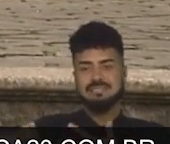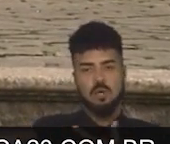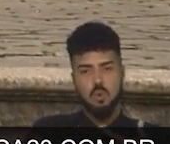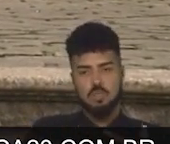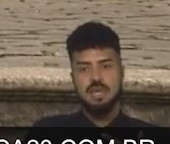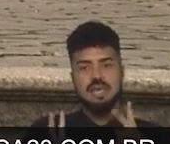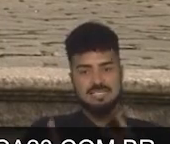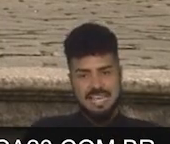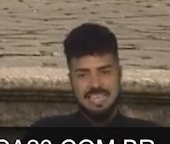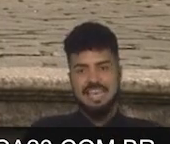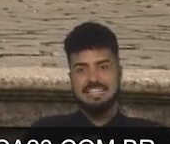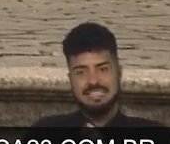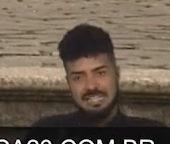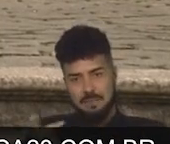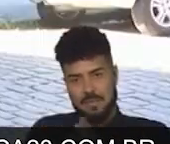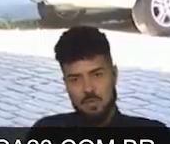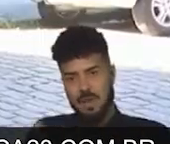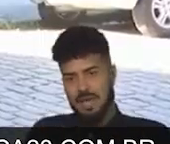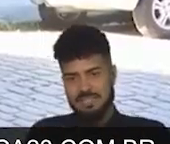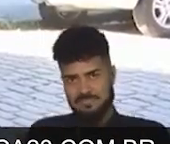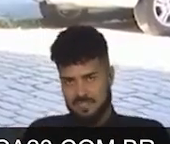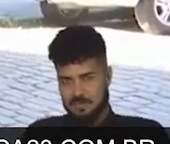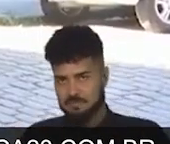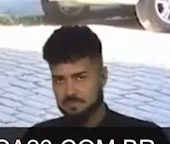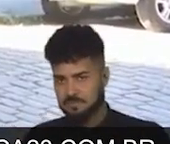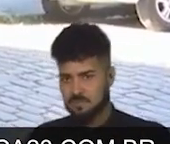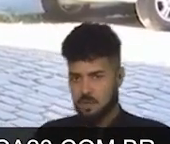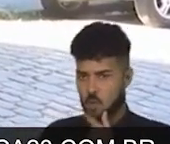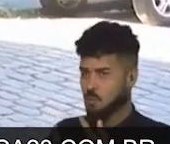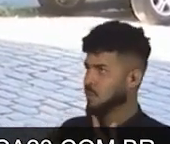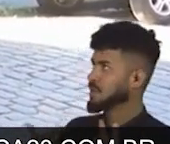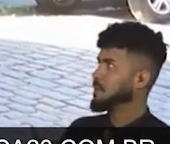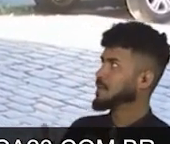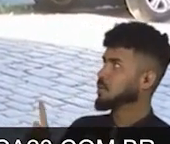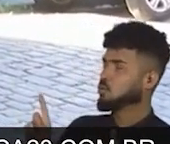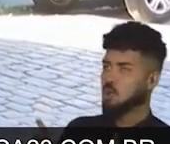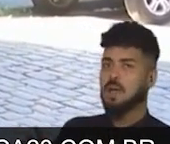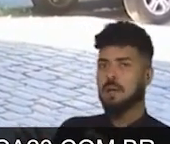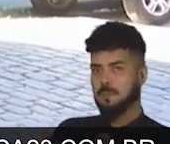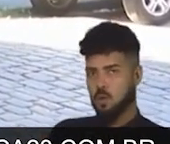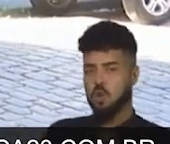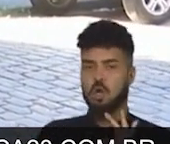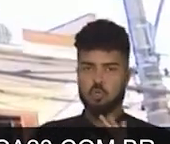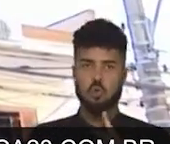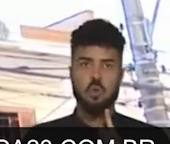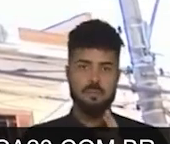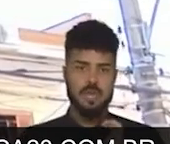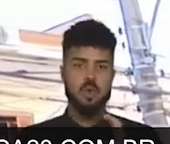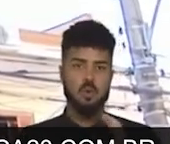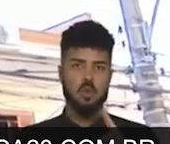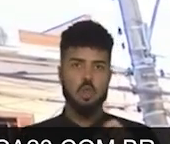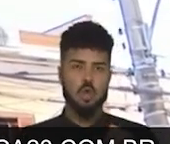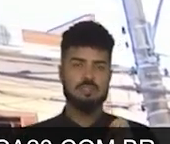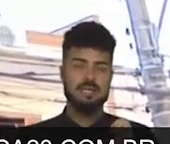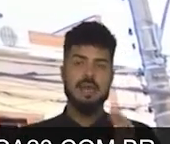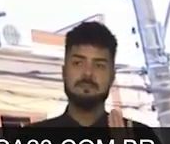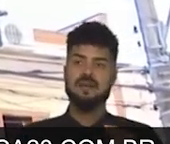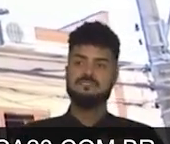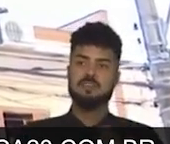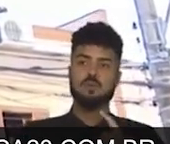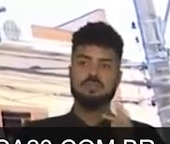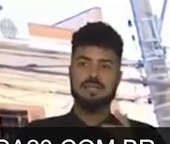o tratamento até o fim. Este trabalhador contraiu tuberculose, mas fez o